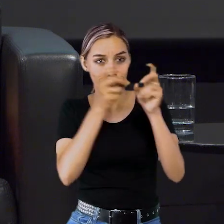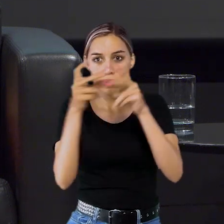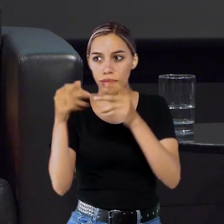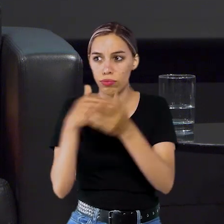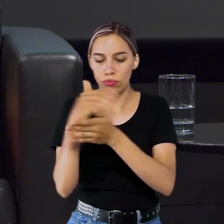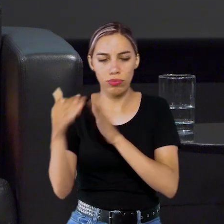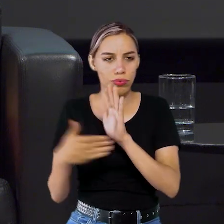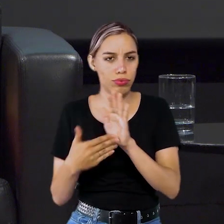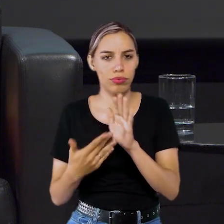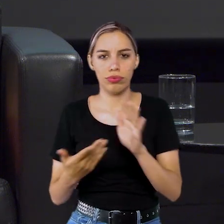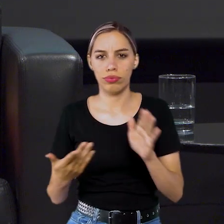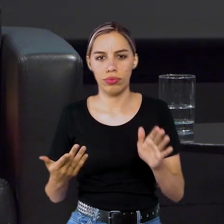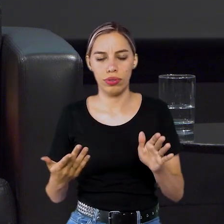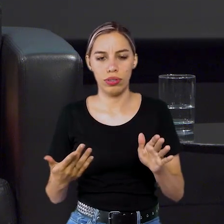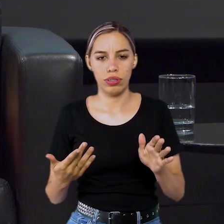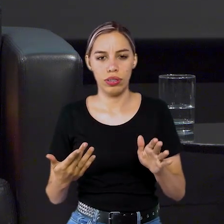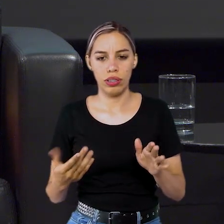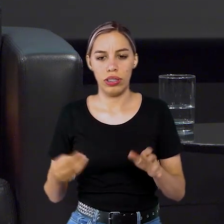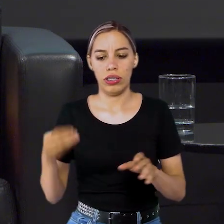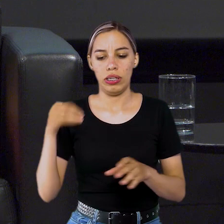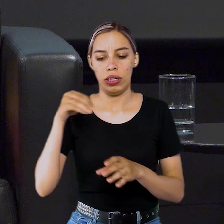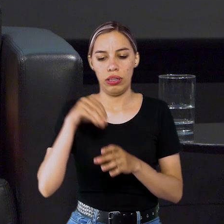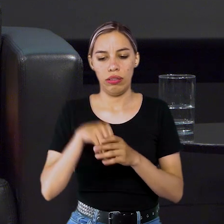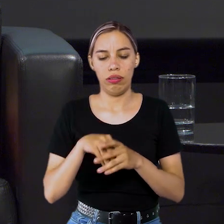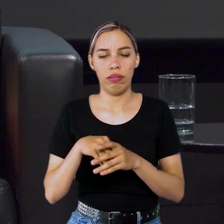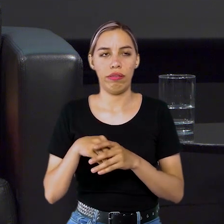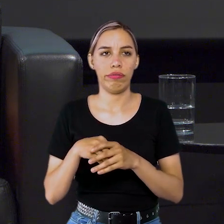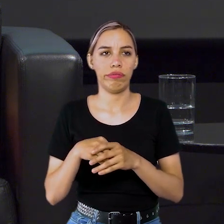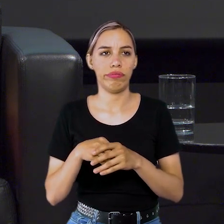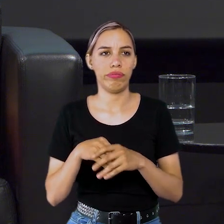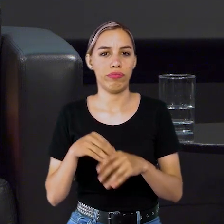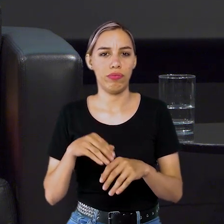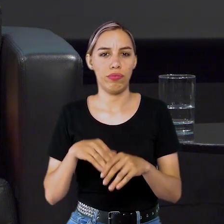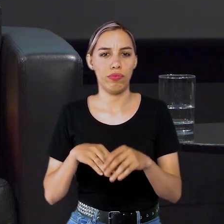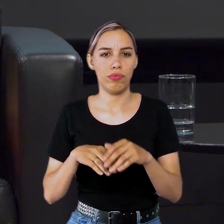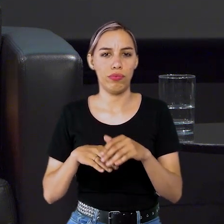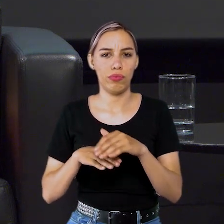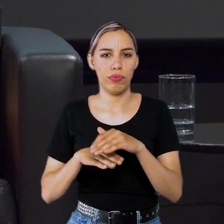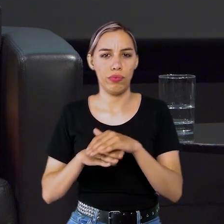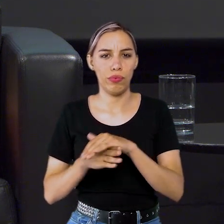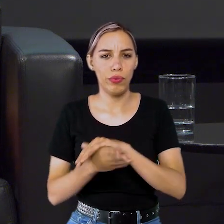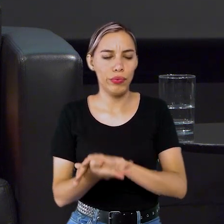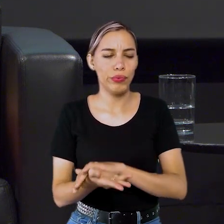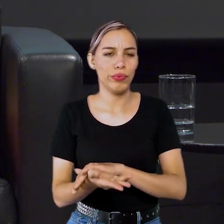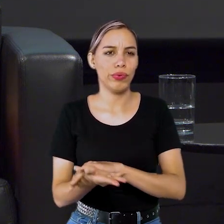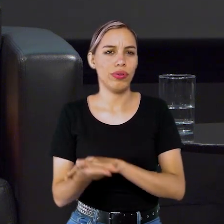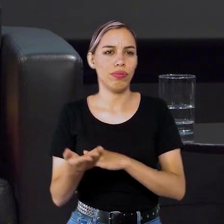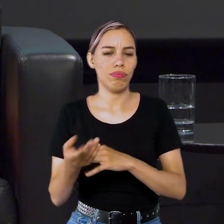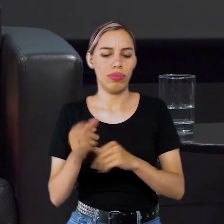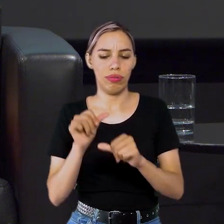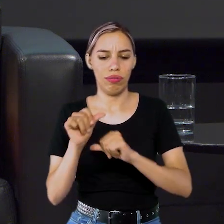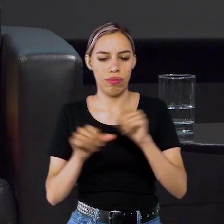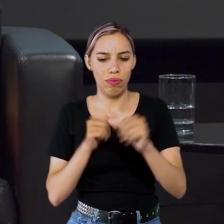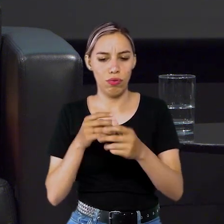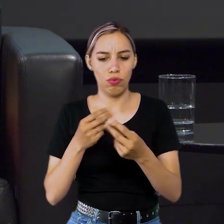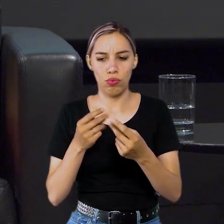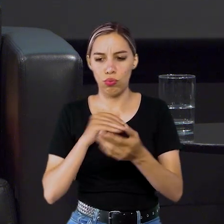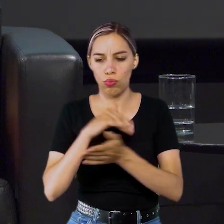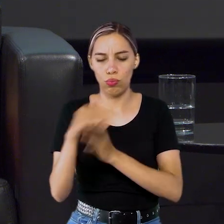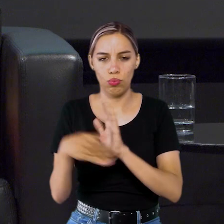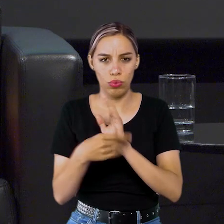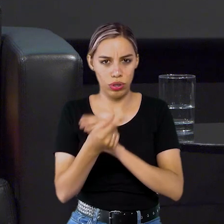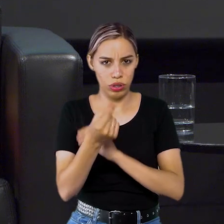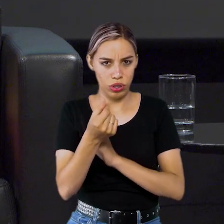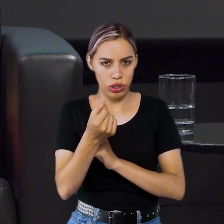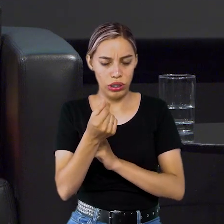mercado, tudo vira dinheiro. E dentro dessa mania um tanto quanto violenta, né, de transformar tudo em